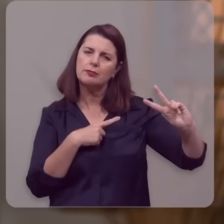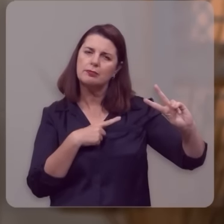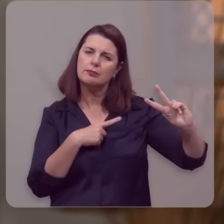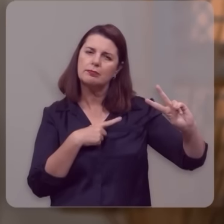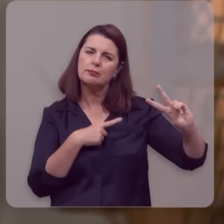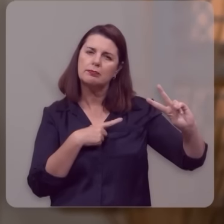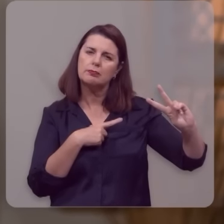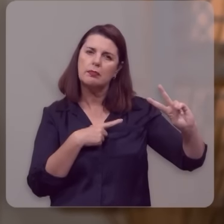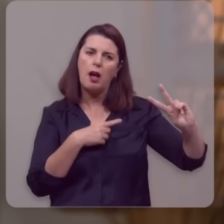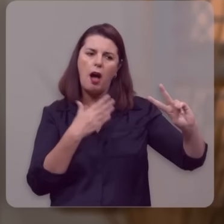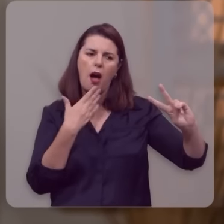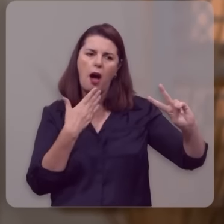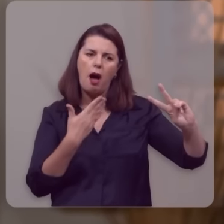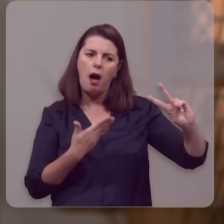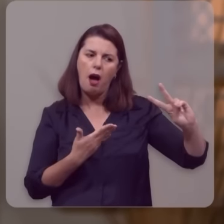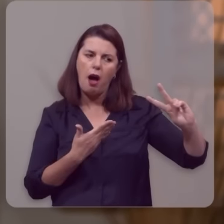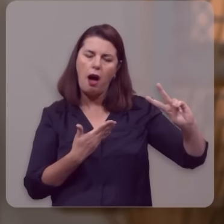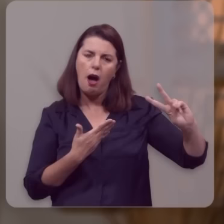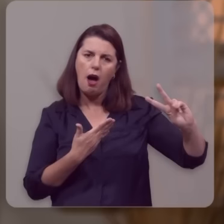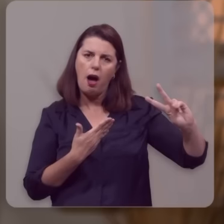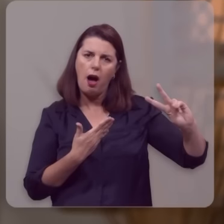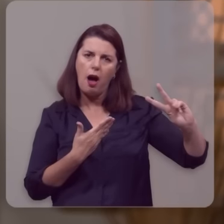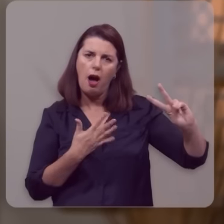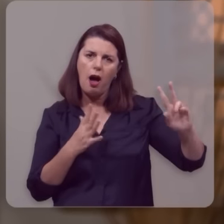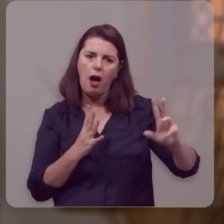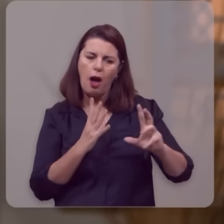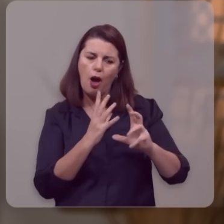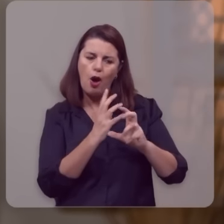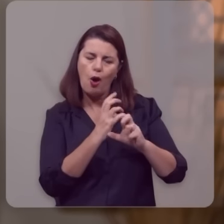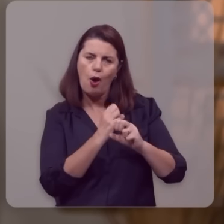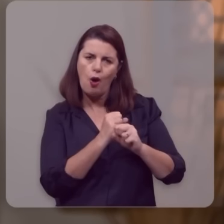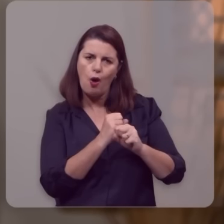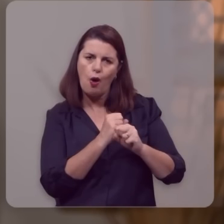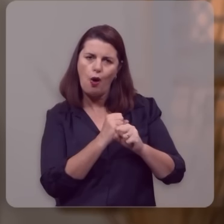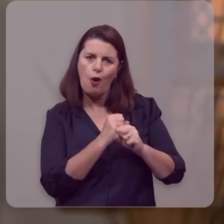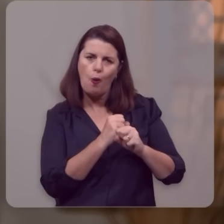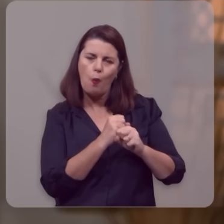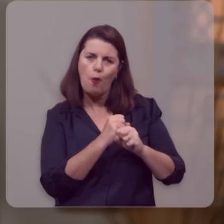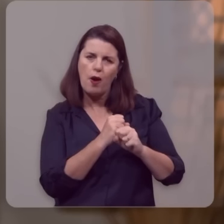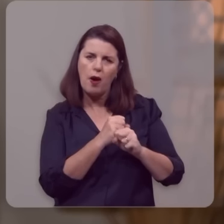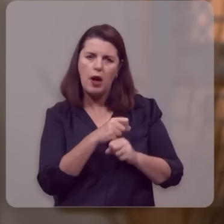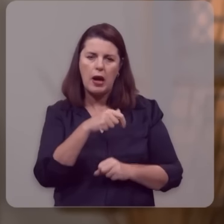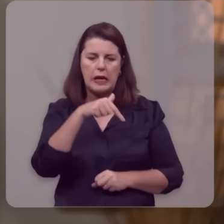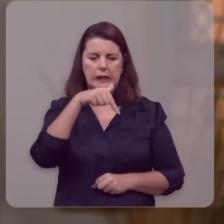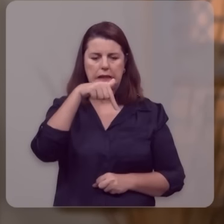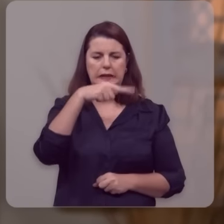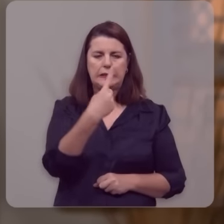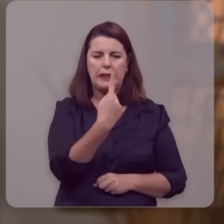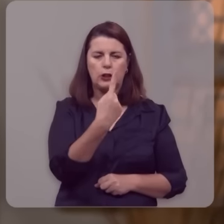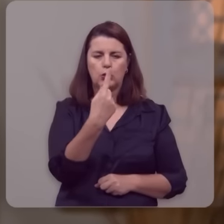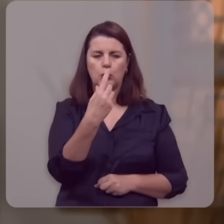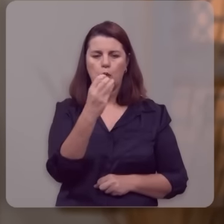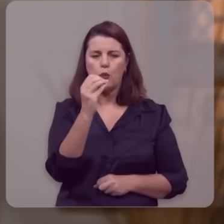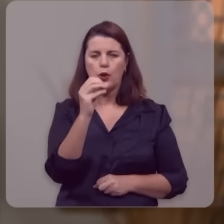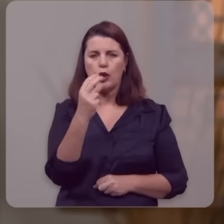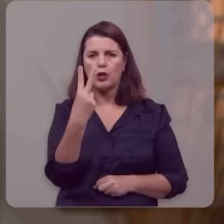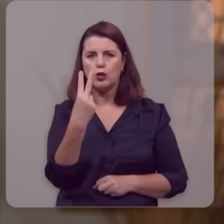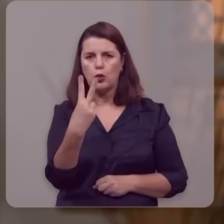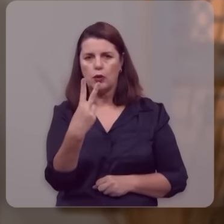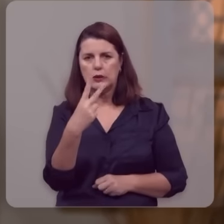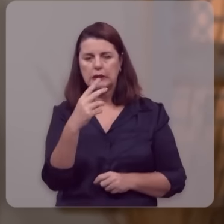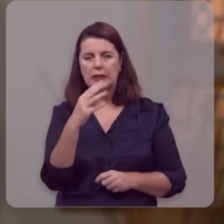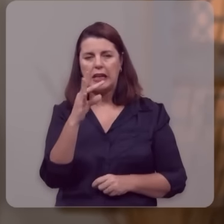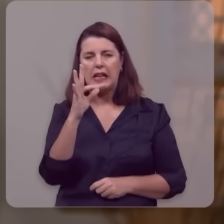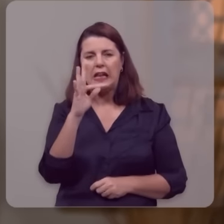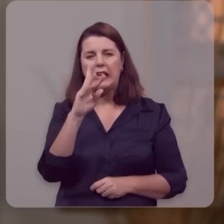a espantosa soma de 102 trilhões de